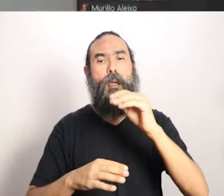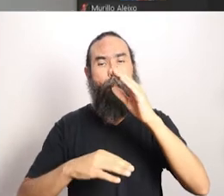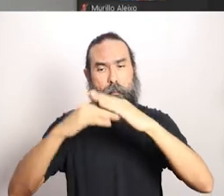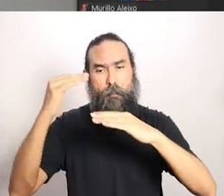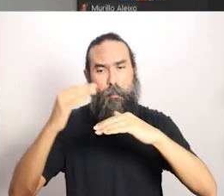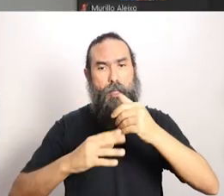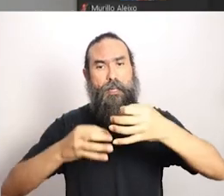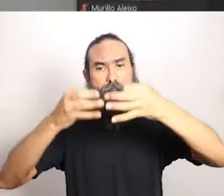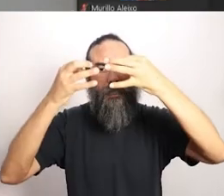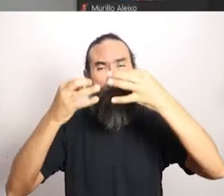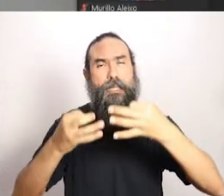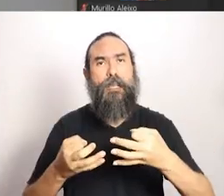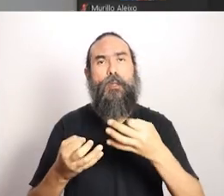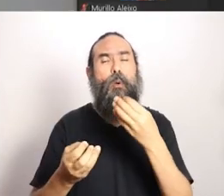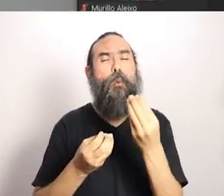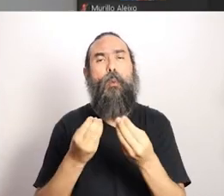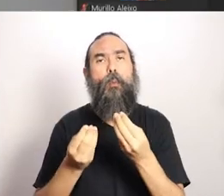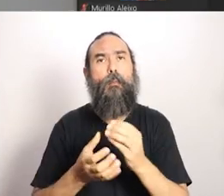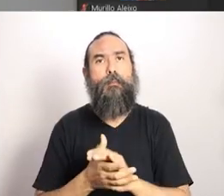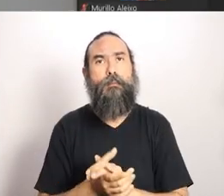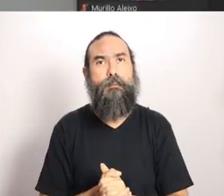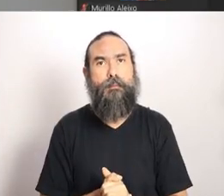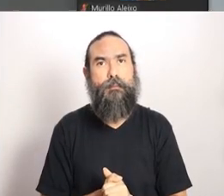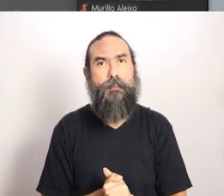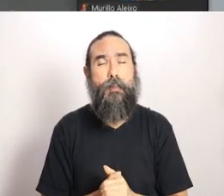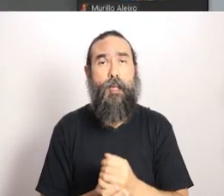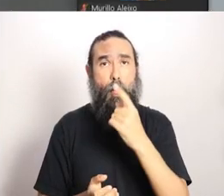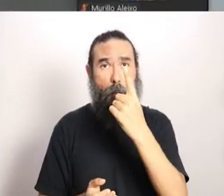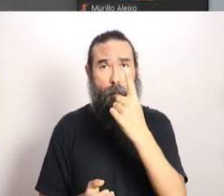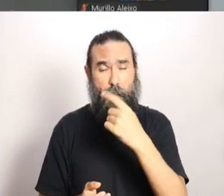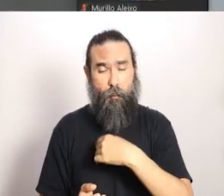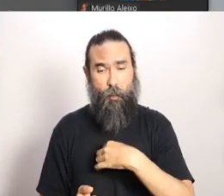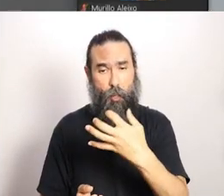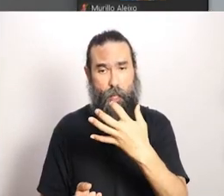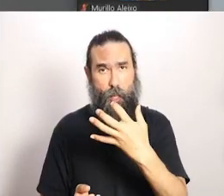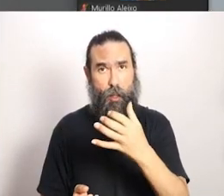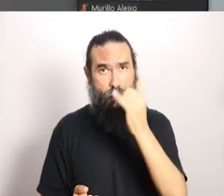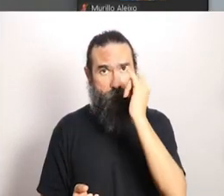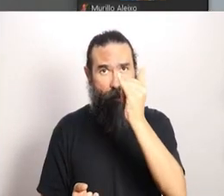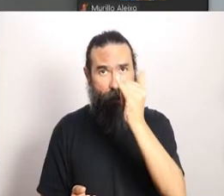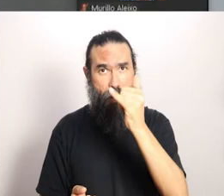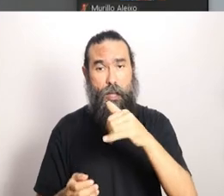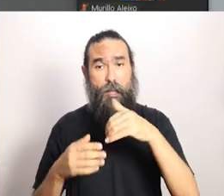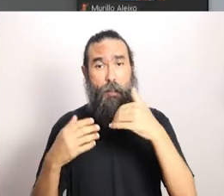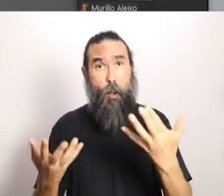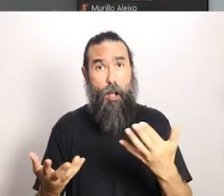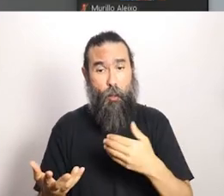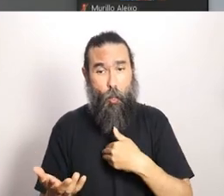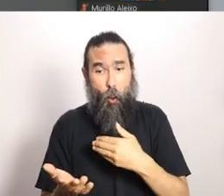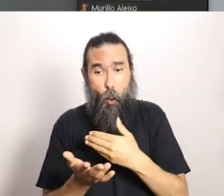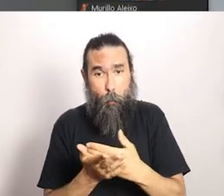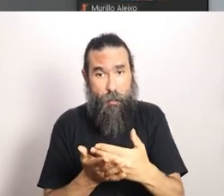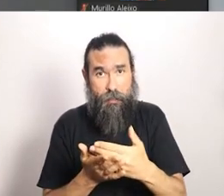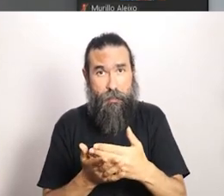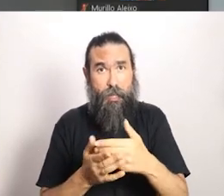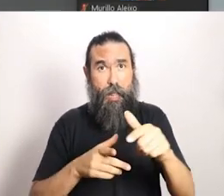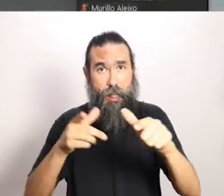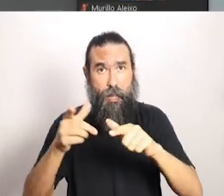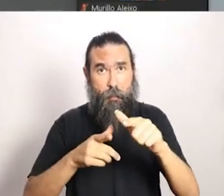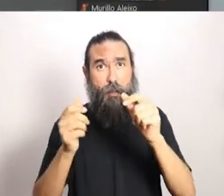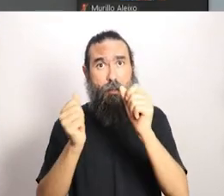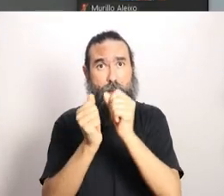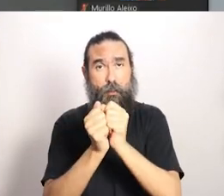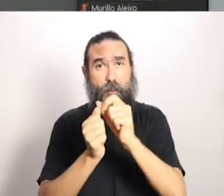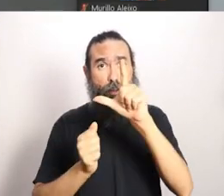de maneira respeitosa, para que ela se sinta respeitada. Primeiro, eu quero dizer que quando eu comecei a trabalhar com Lia, Lia já era Lia